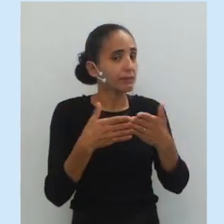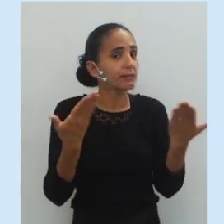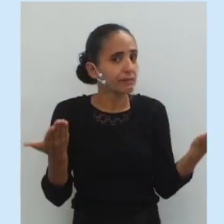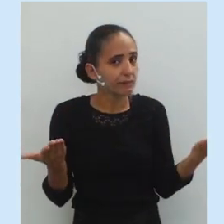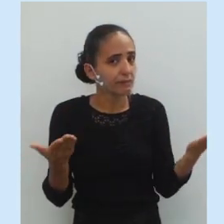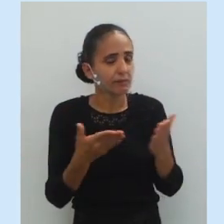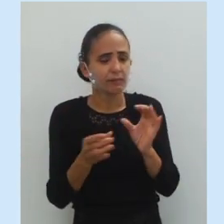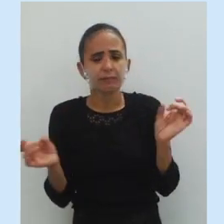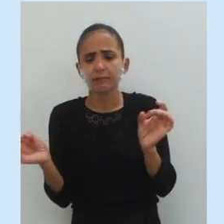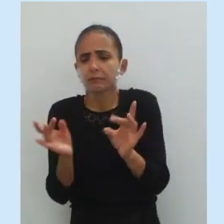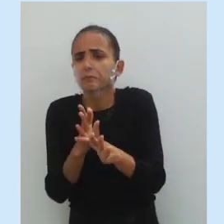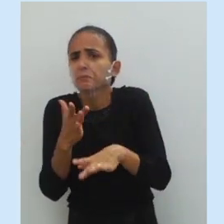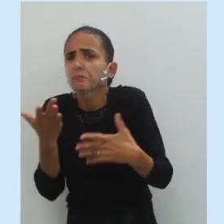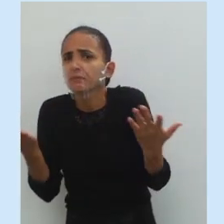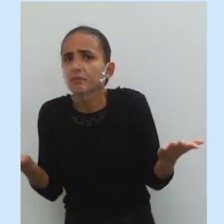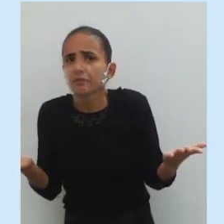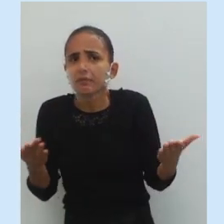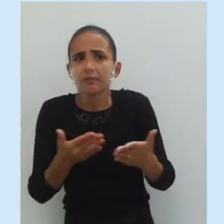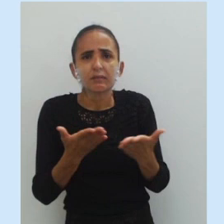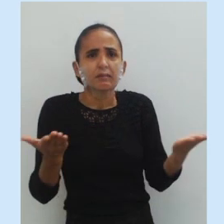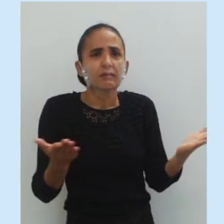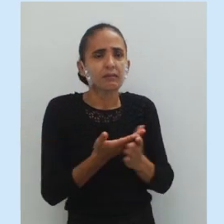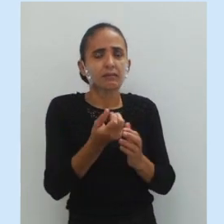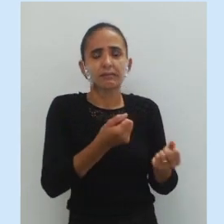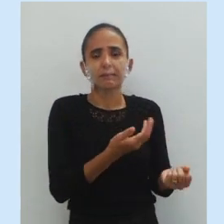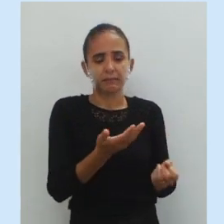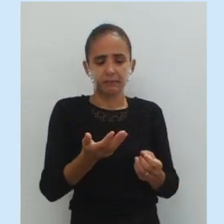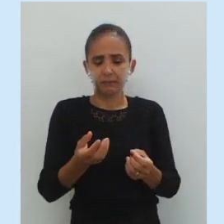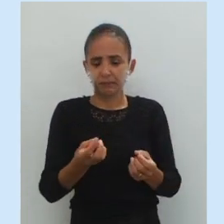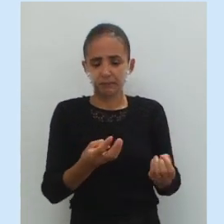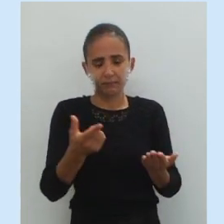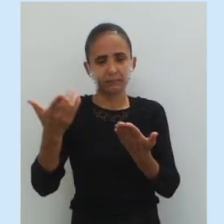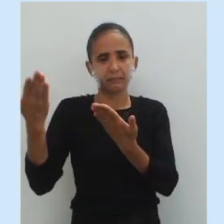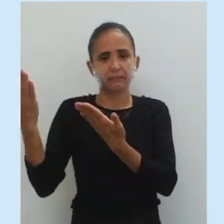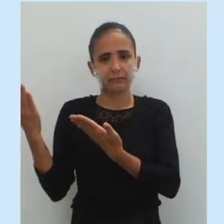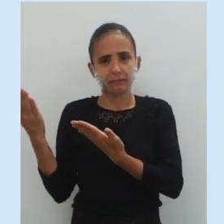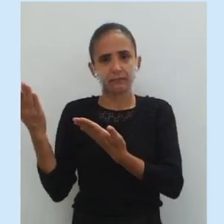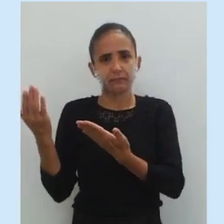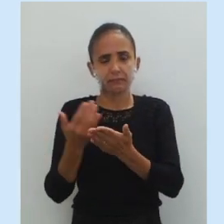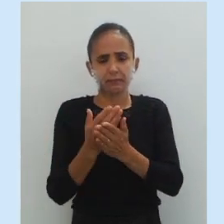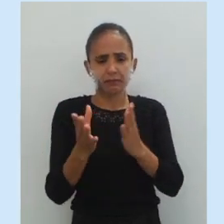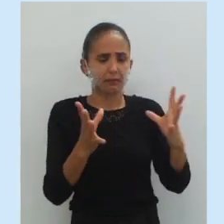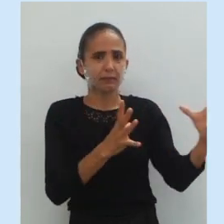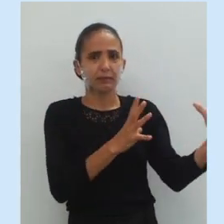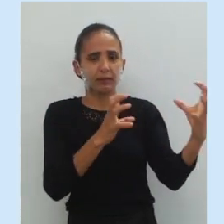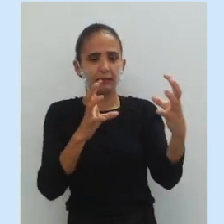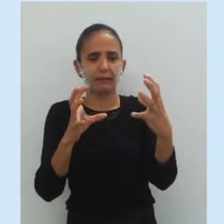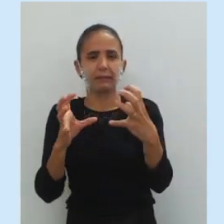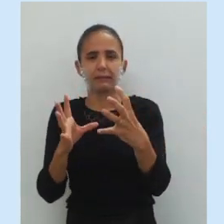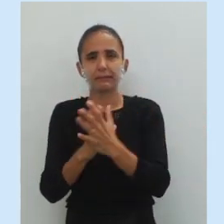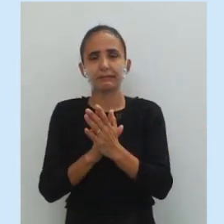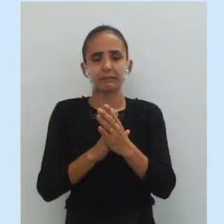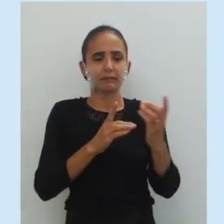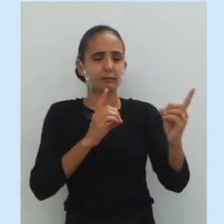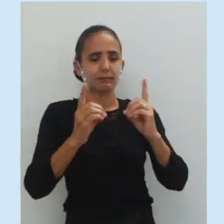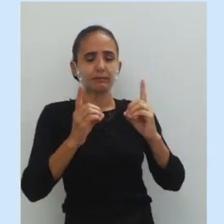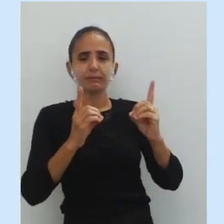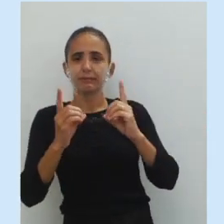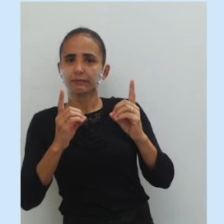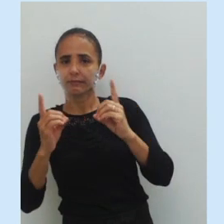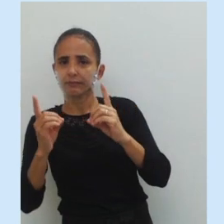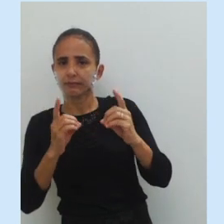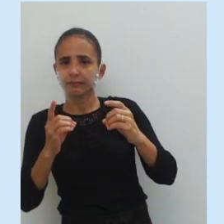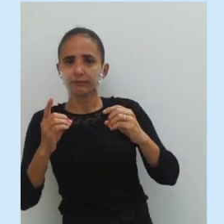à inovação, gostaria que vocês fossem lá para a telinha, o conflito e debate, que vai